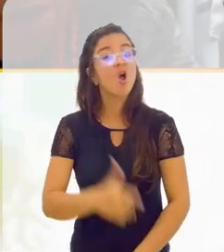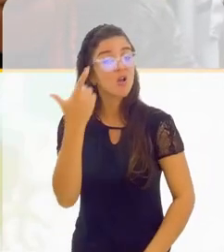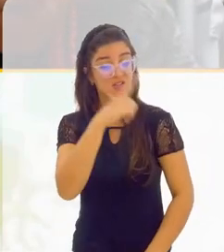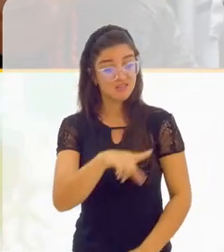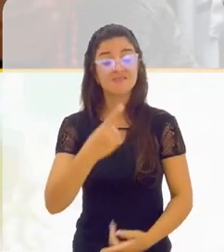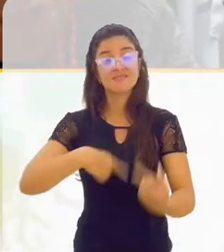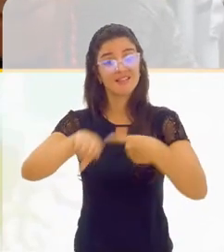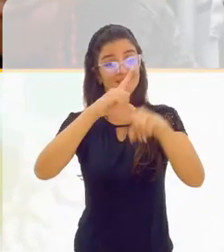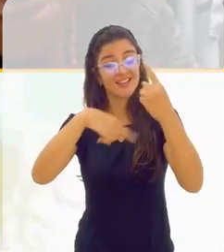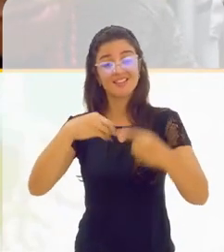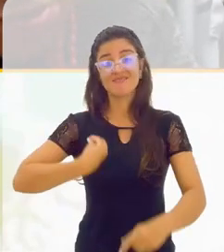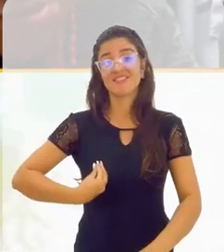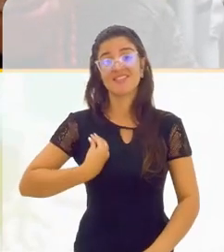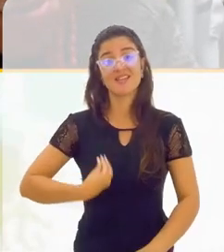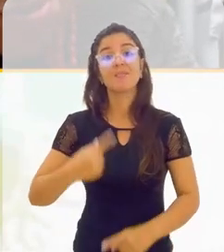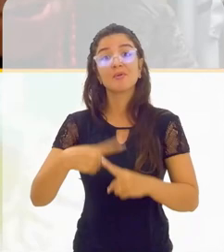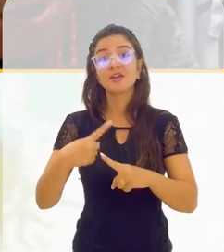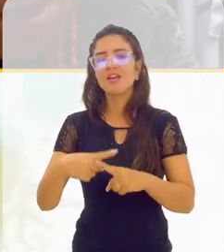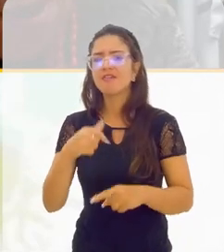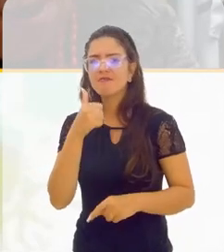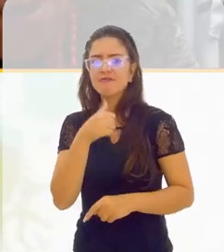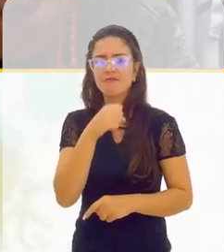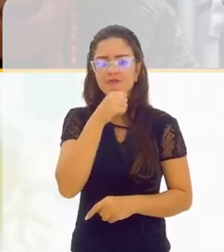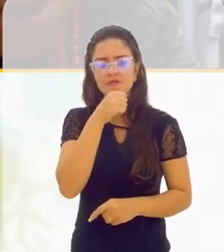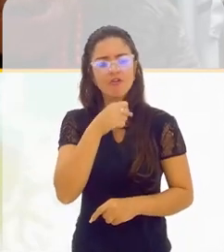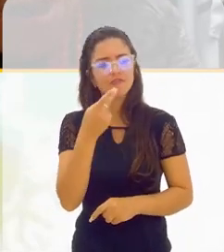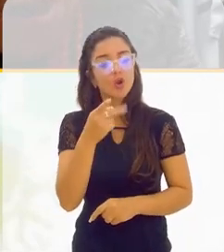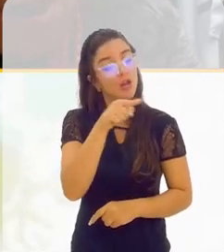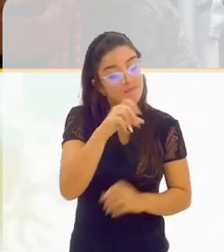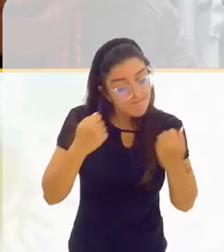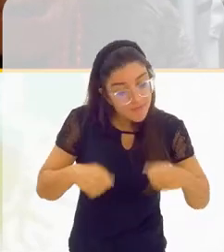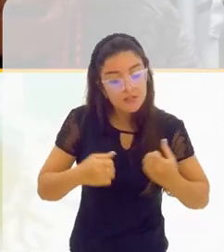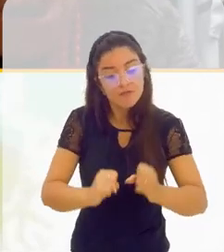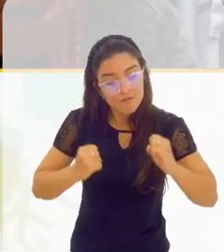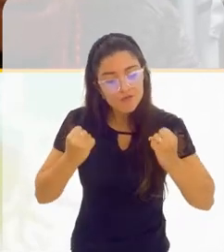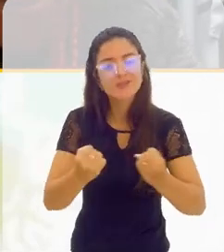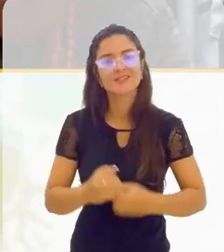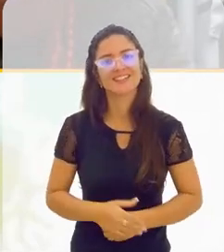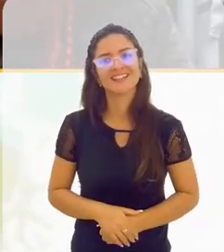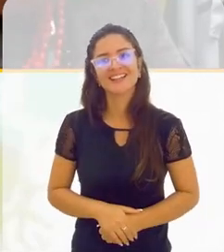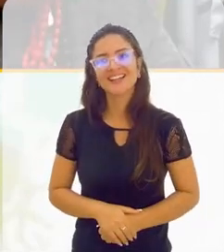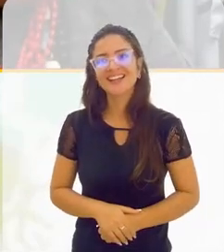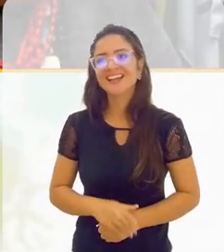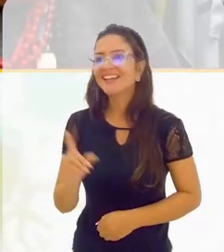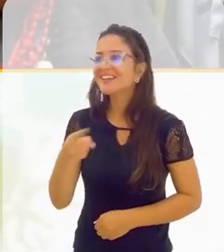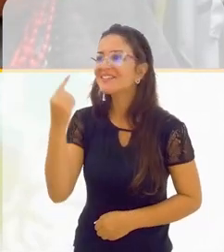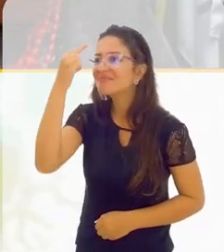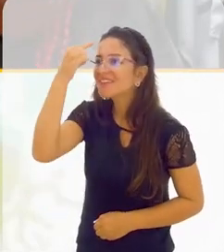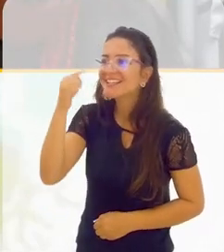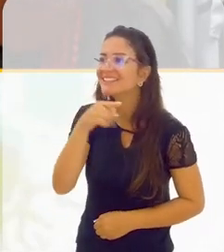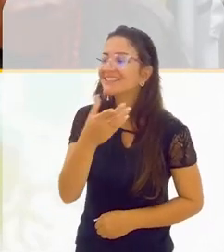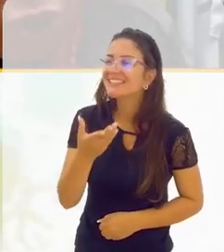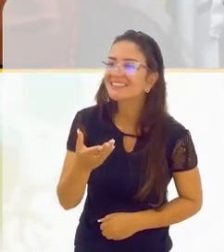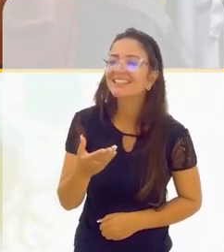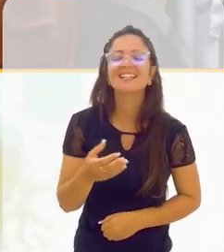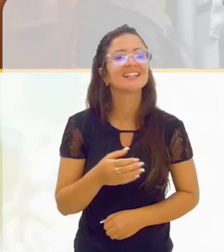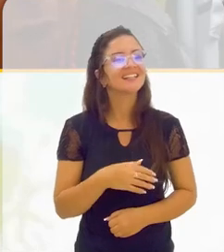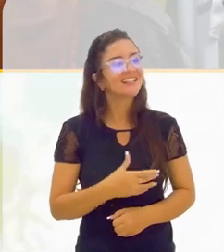coisas a gente acha que não isso aí vai dar em outra coisa e não não